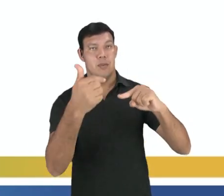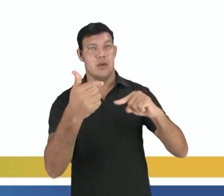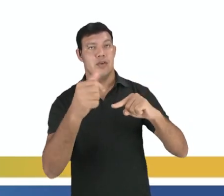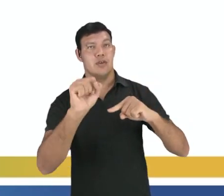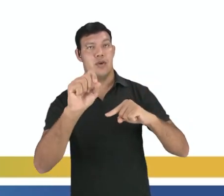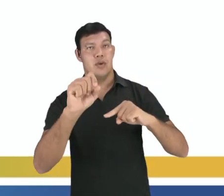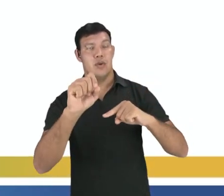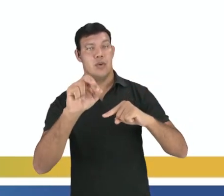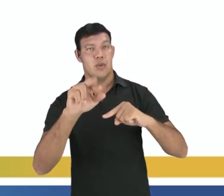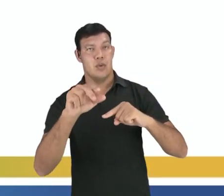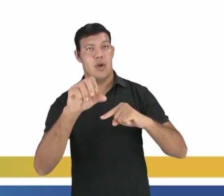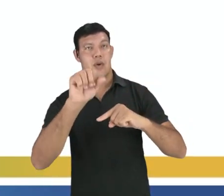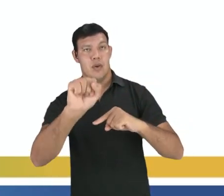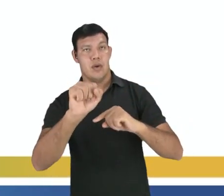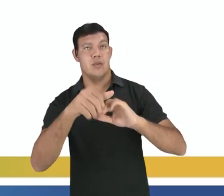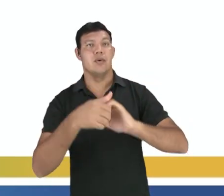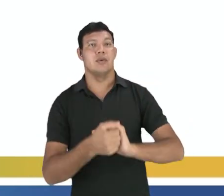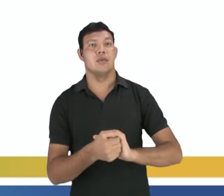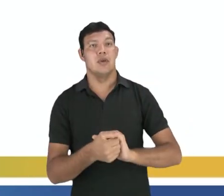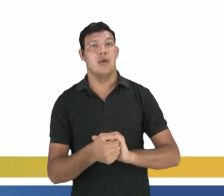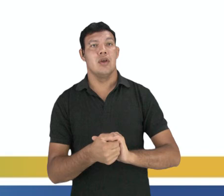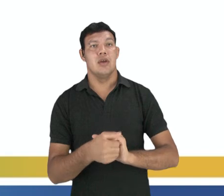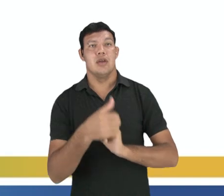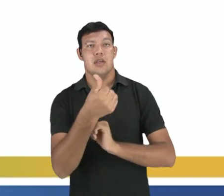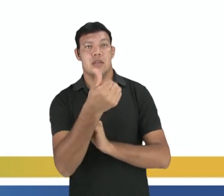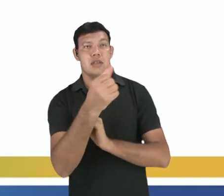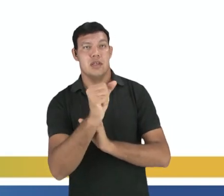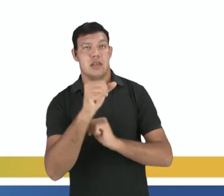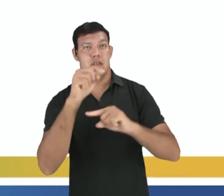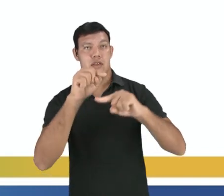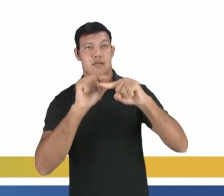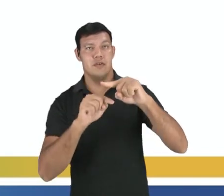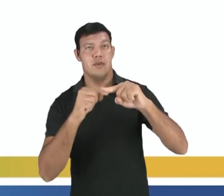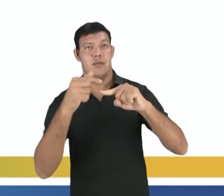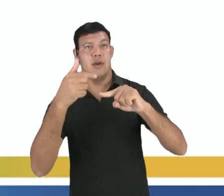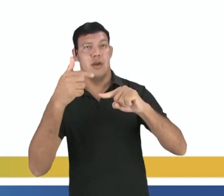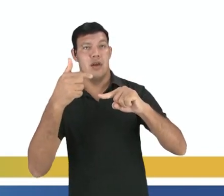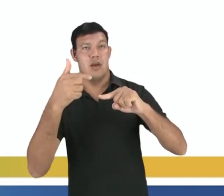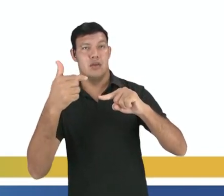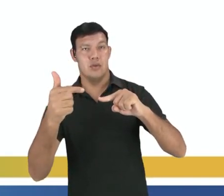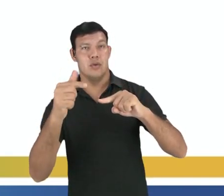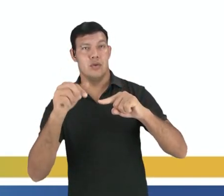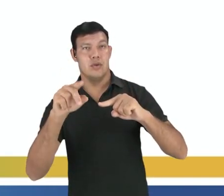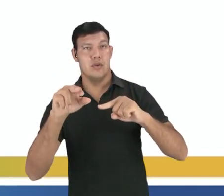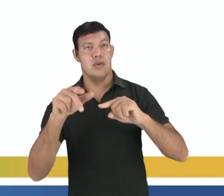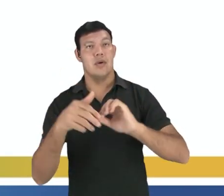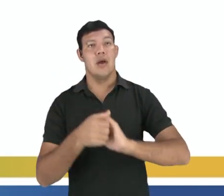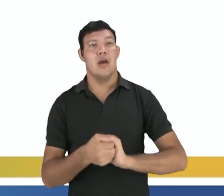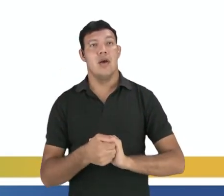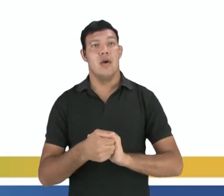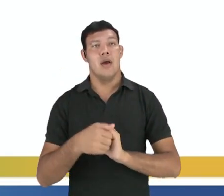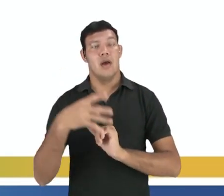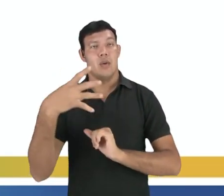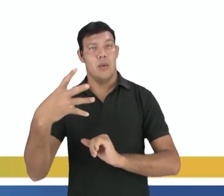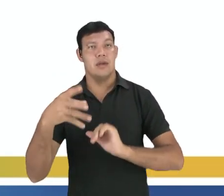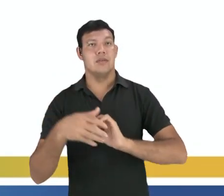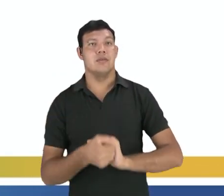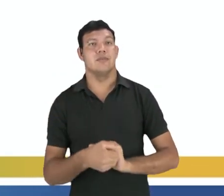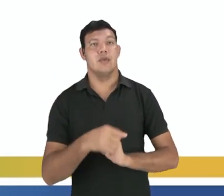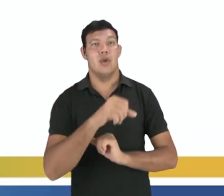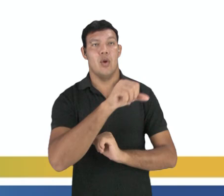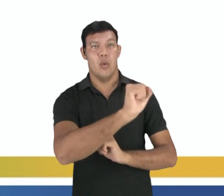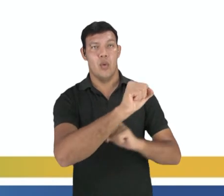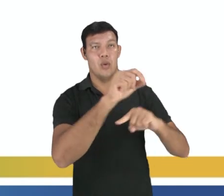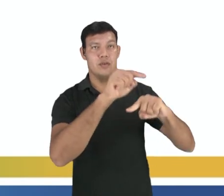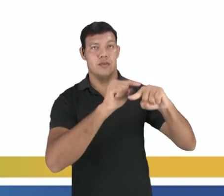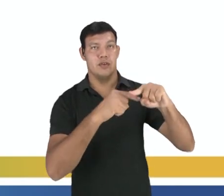4 por 2, 2. Por 2 novamente, 4 por 2, 2, 2 por 2, 1. Esse já virou unidade. Novamente